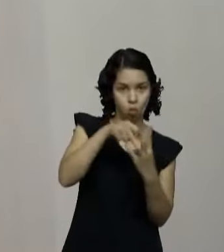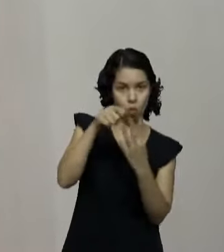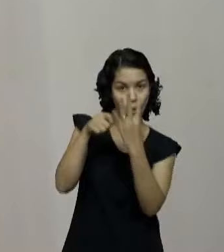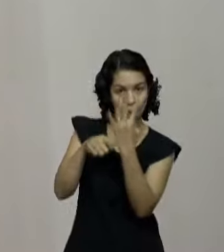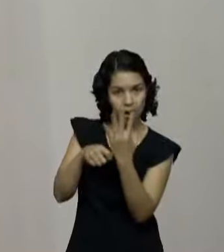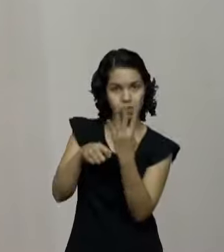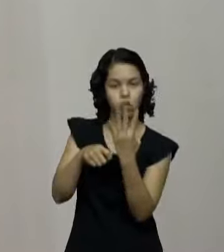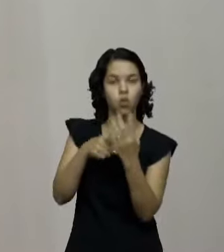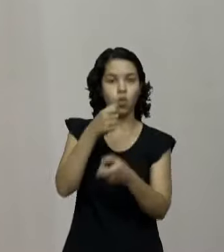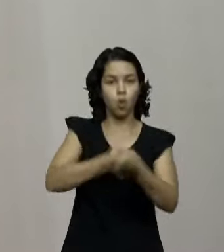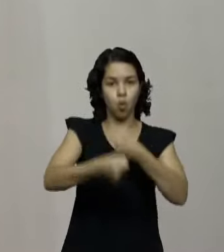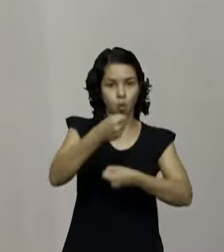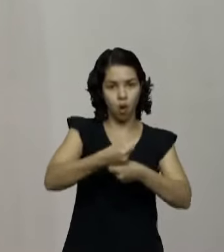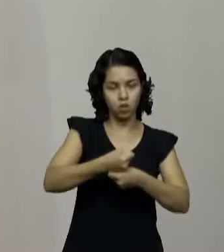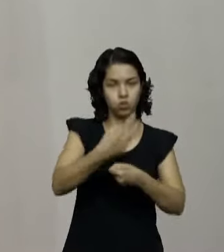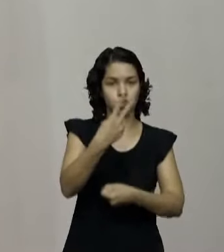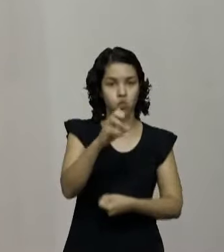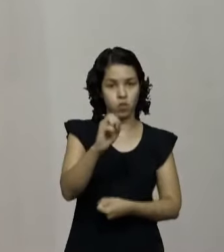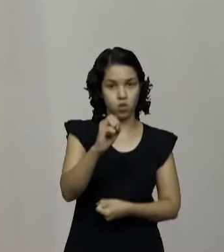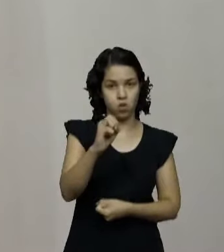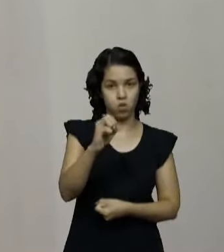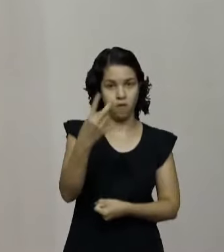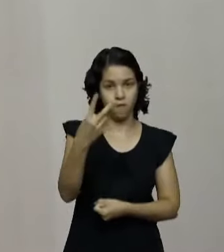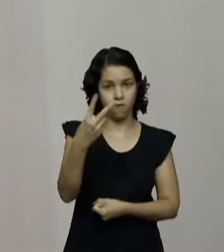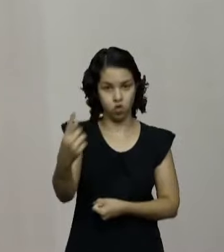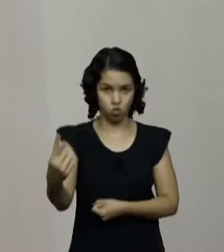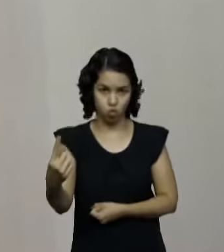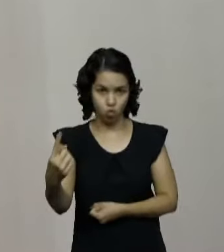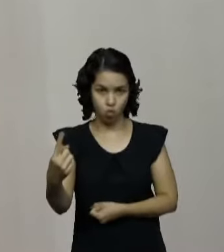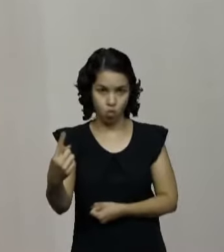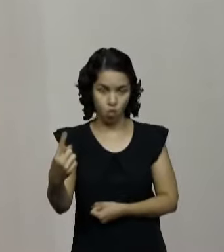levou ao resultado de 106,6